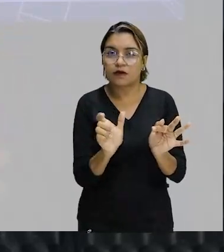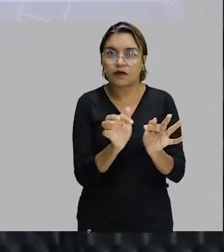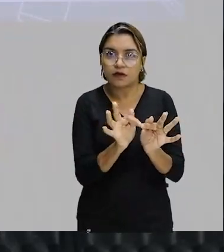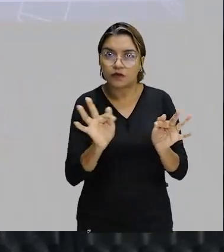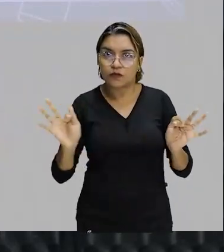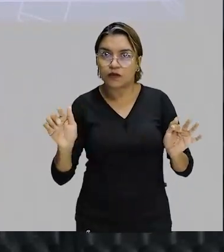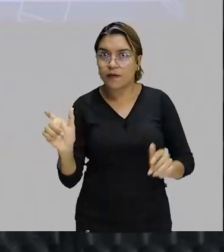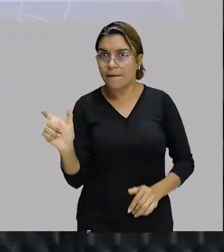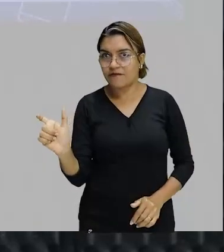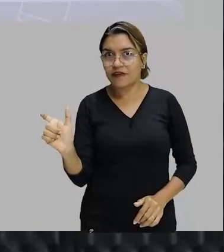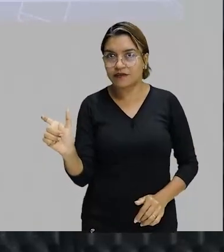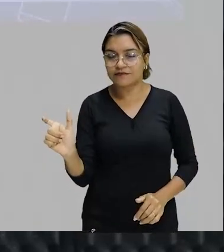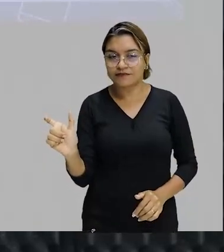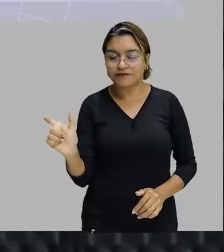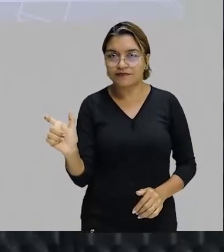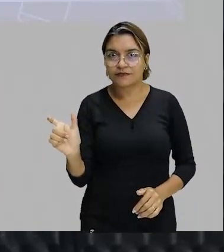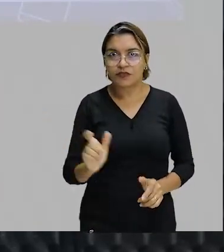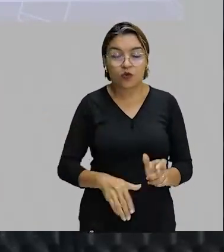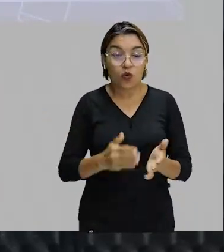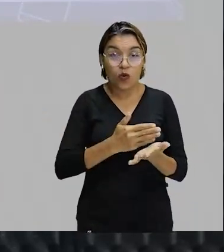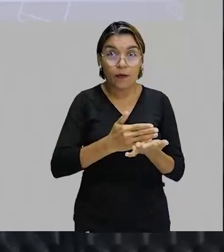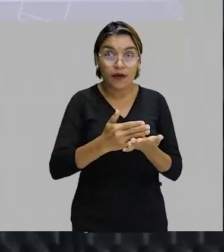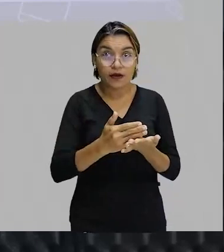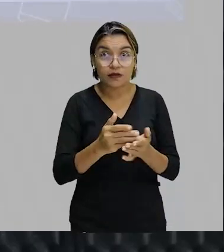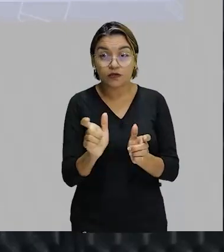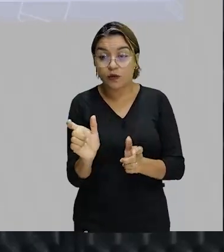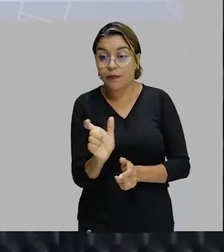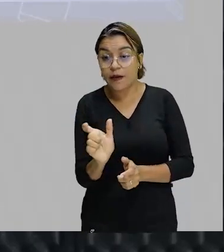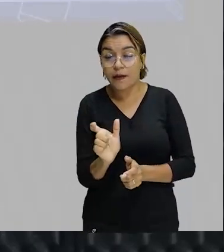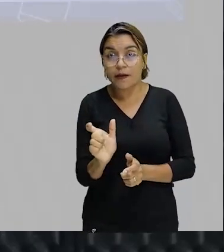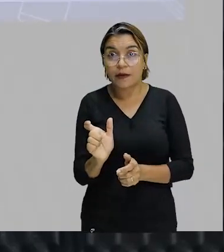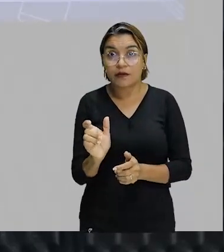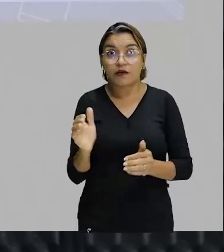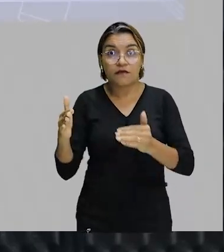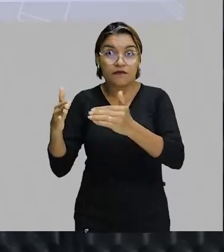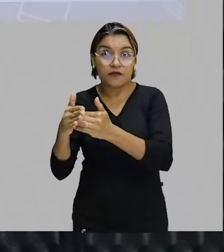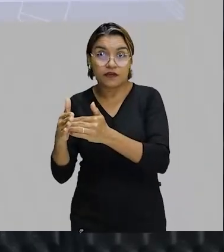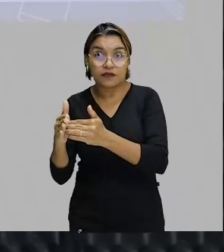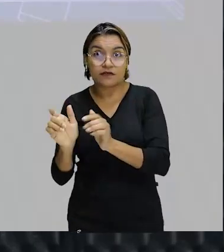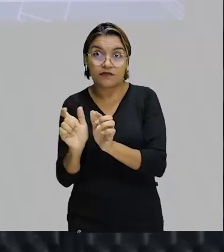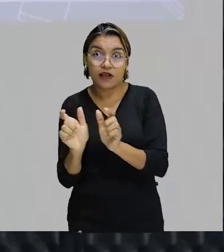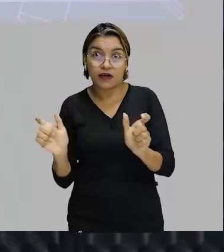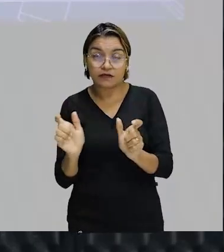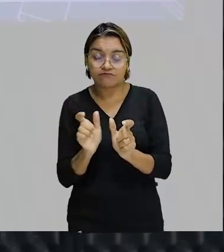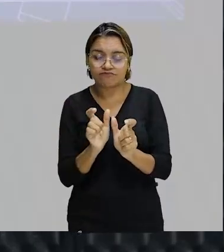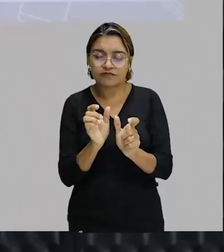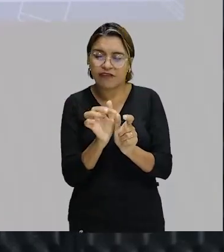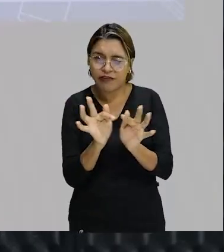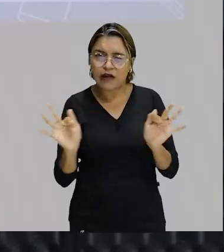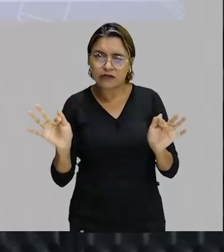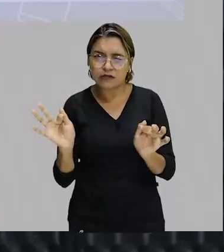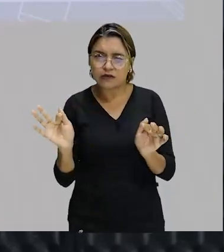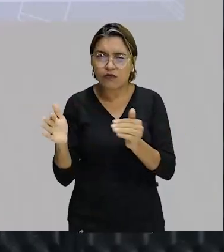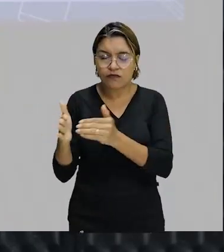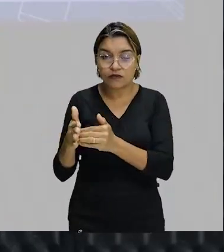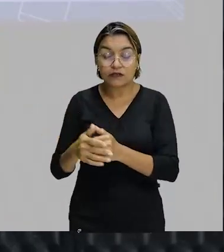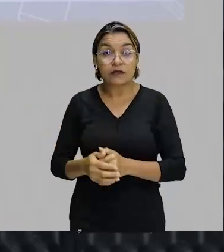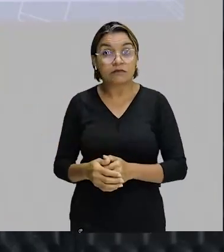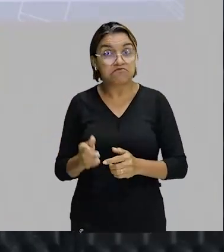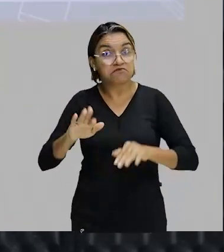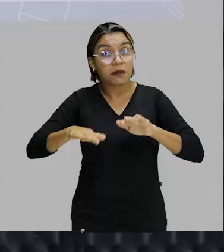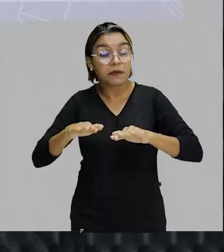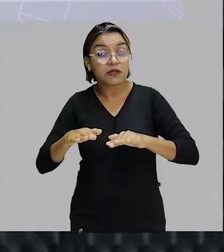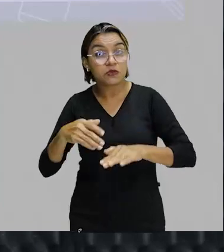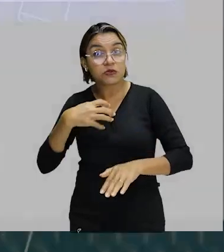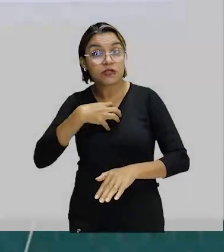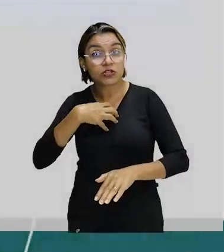position, no final da frase, tá bom? Então, dependendo do que aquele advérbio expressa e o sentido que você quer transmitir